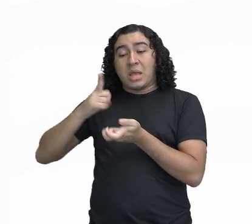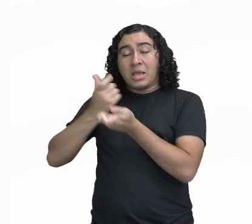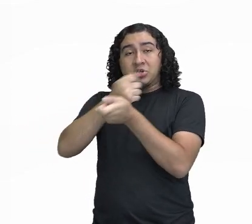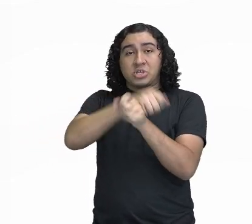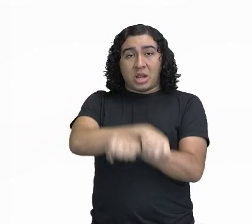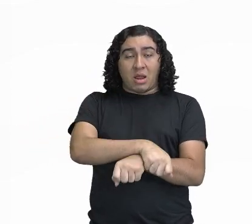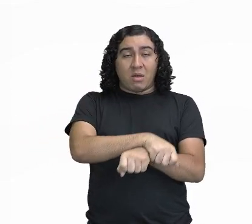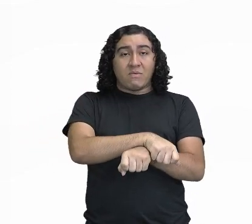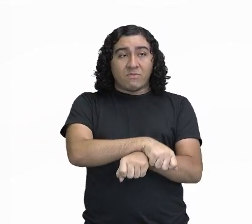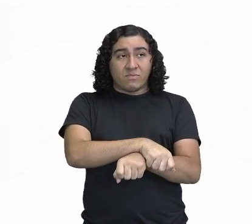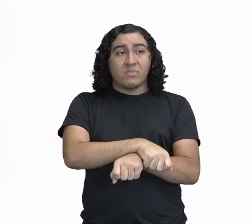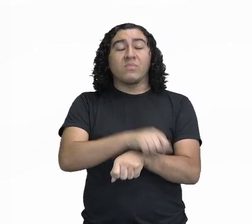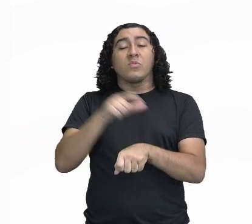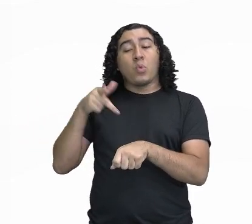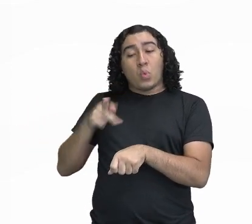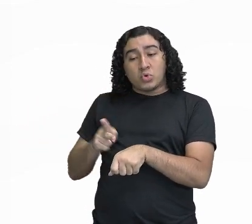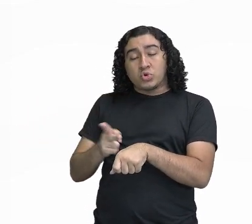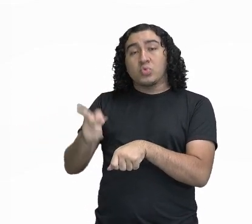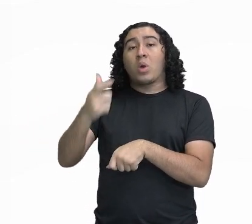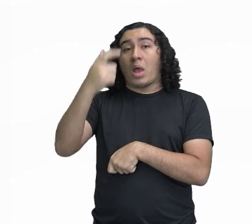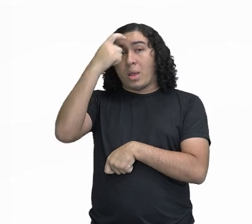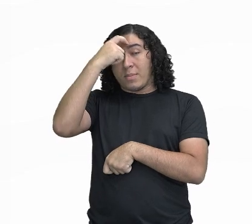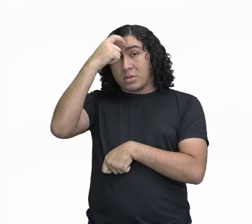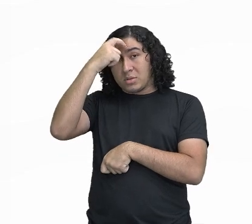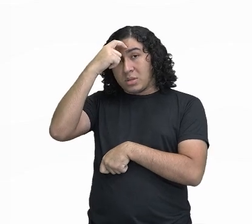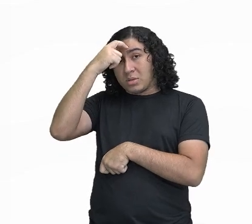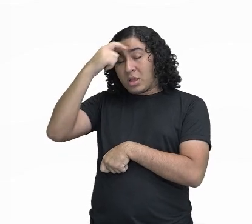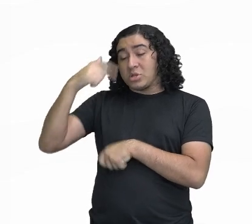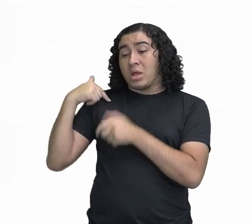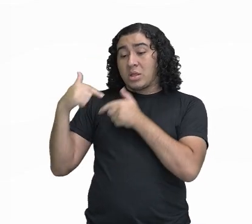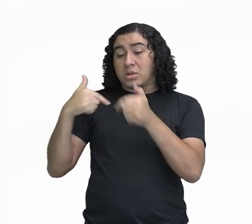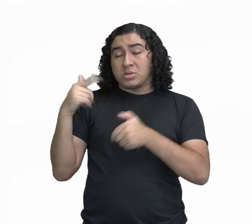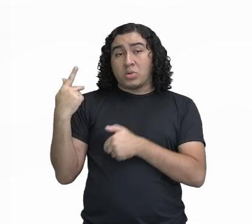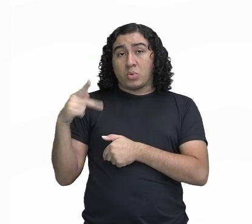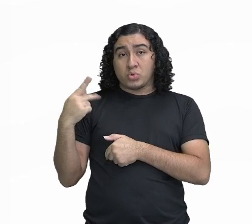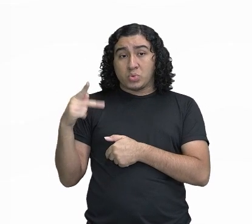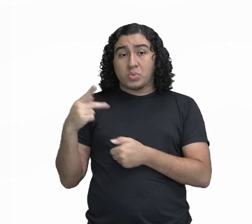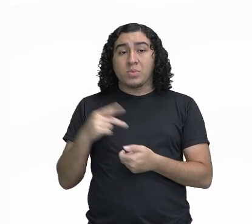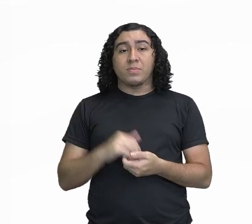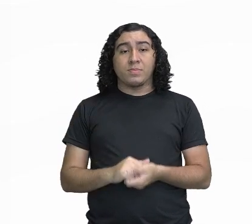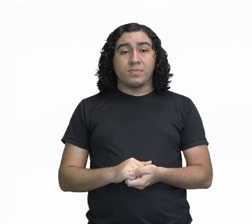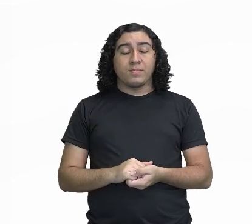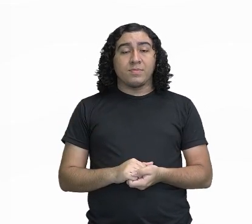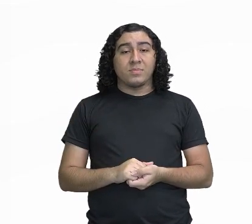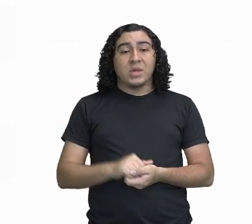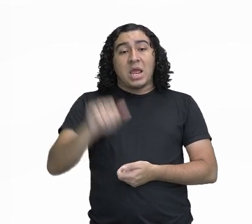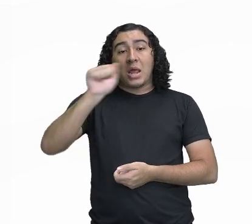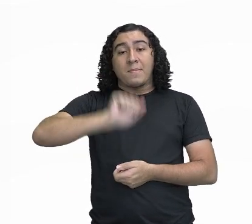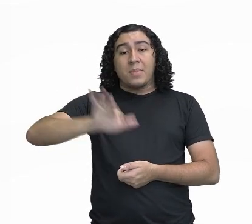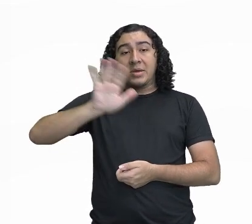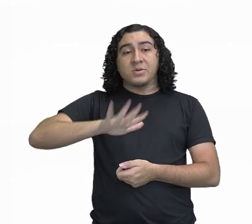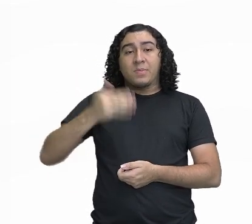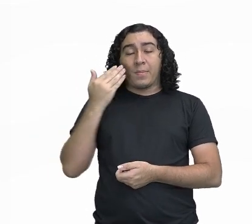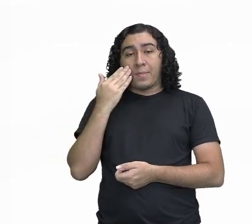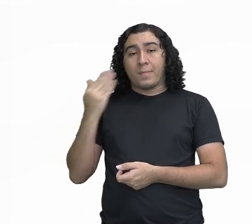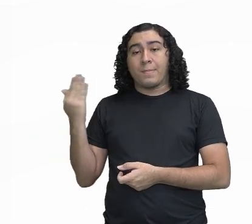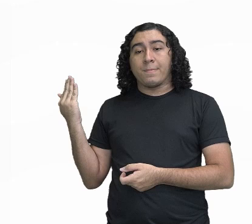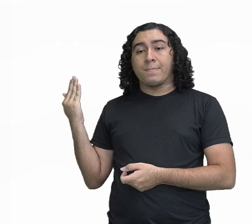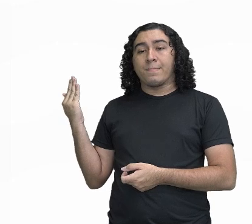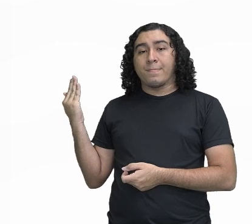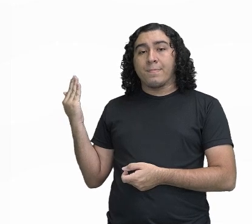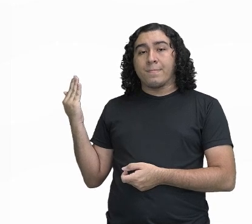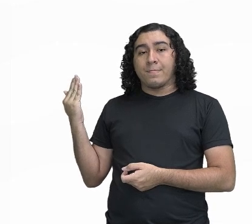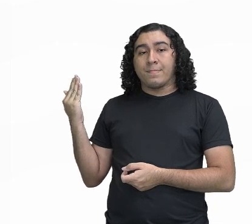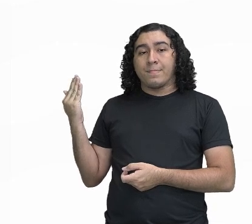suas raízes e mantiveram seus títulos de nobreza. Aí nós vamos ver mais uma vez a imagem do maracatu rural